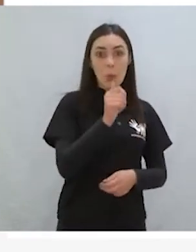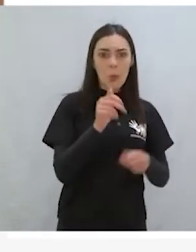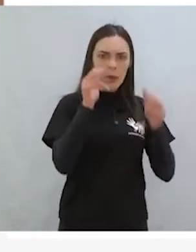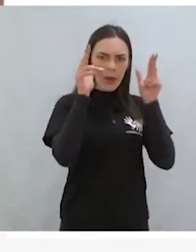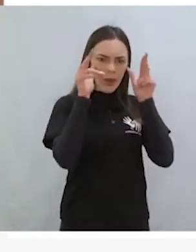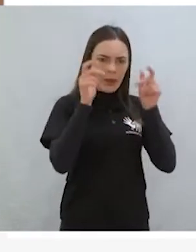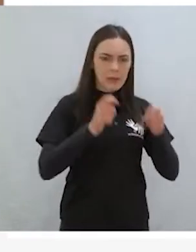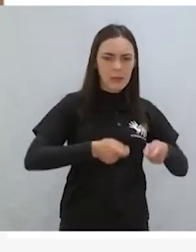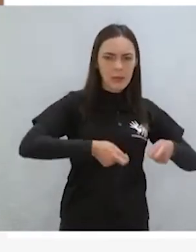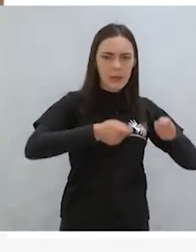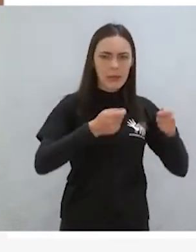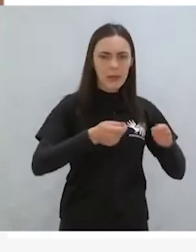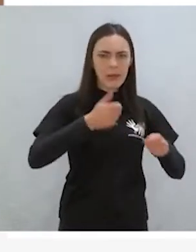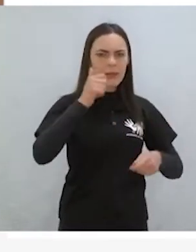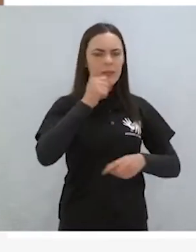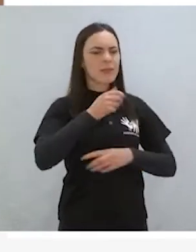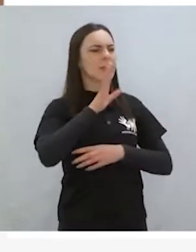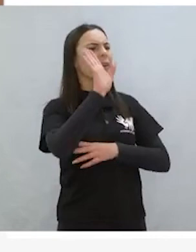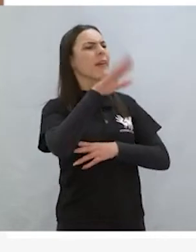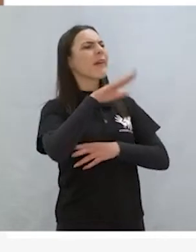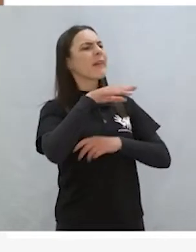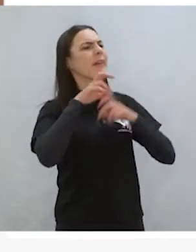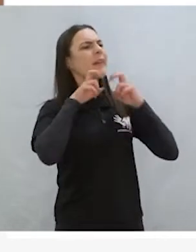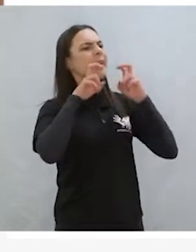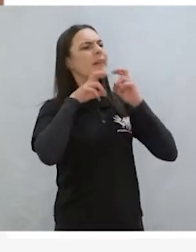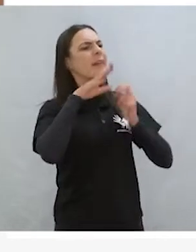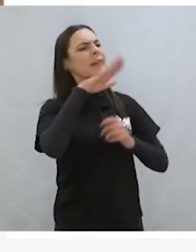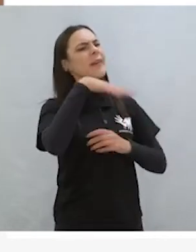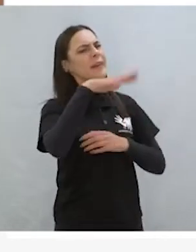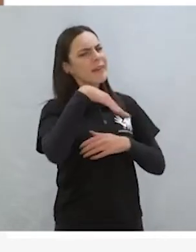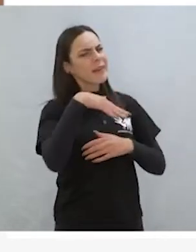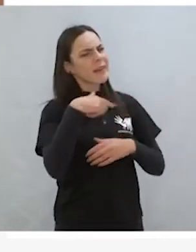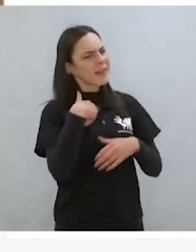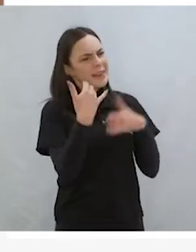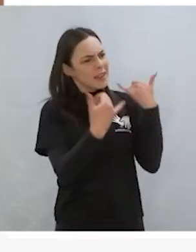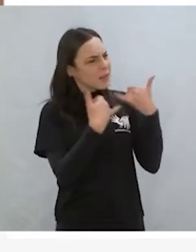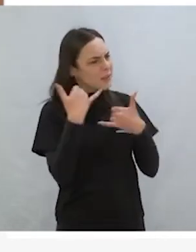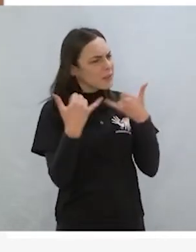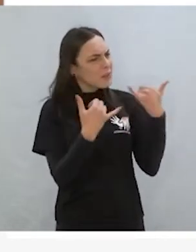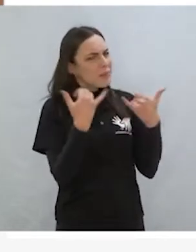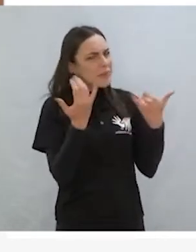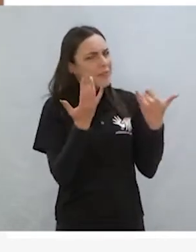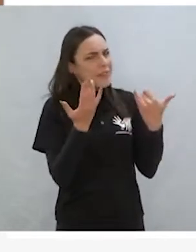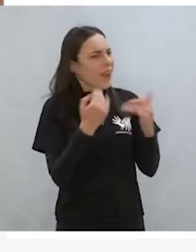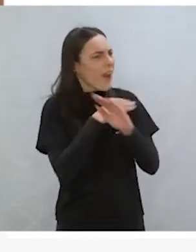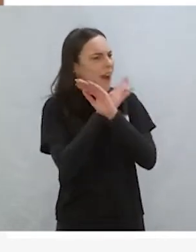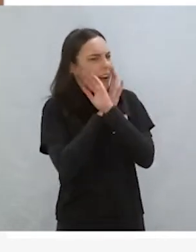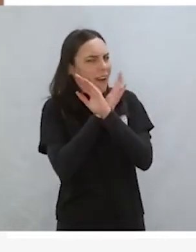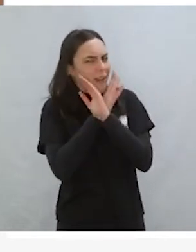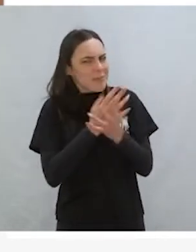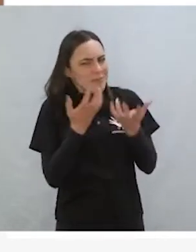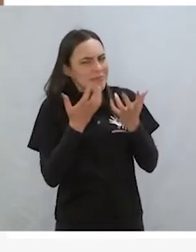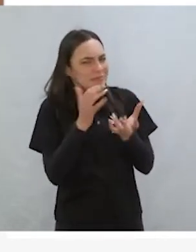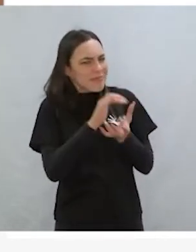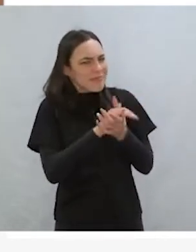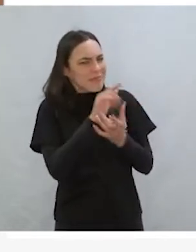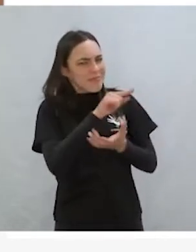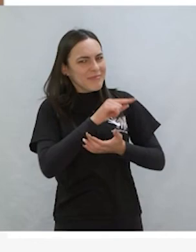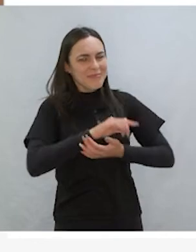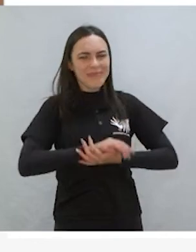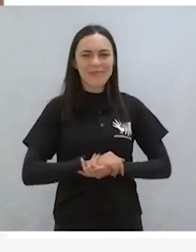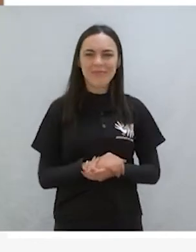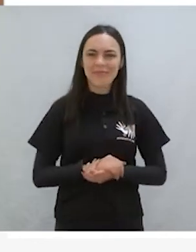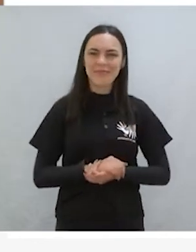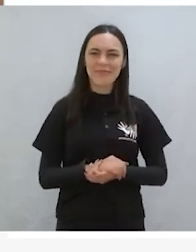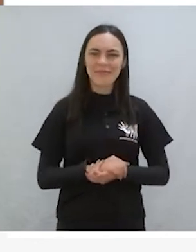em sua carruagem quando Cinderela gritou: Ei, eu estava brincando. É claro que eu quero